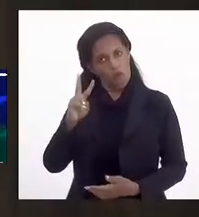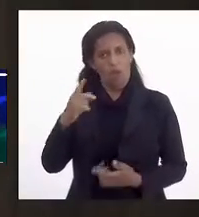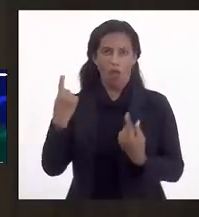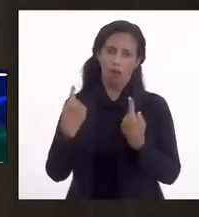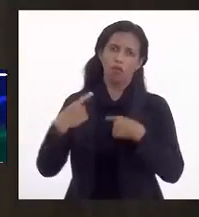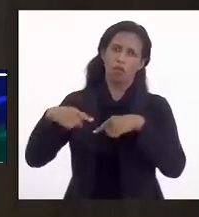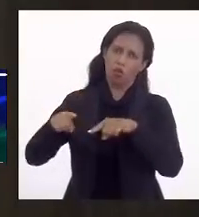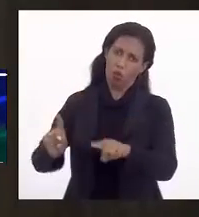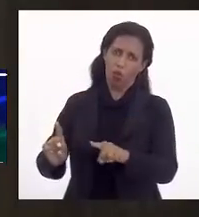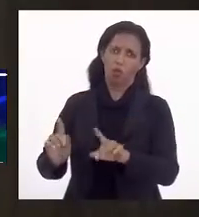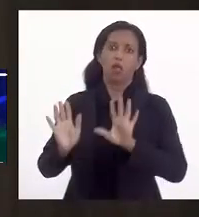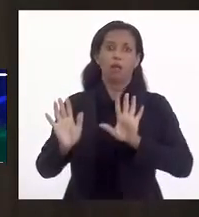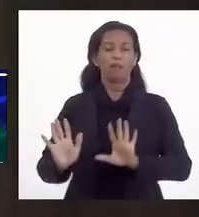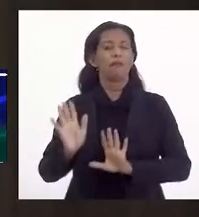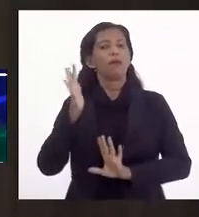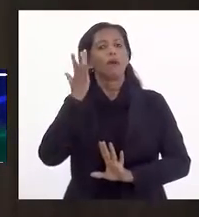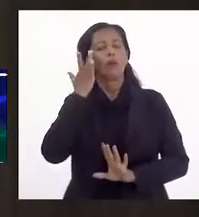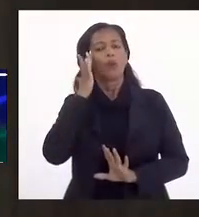Agora, eu acho que